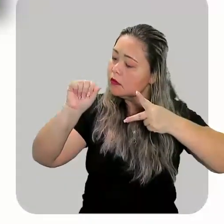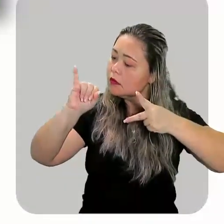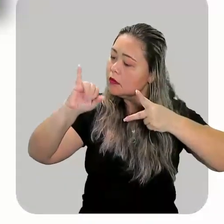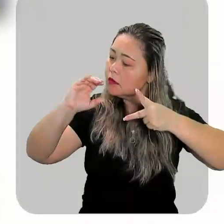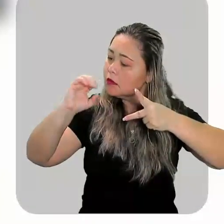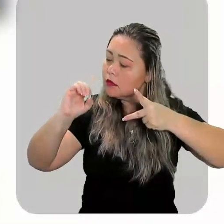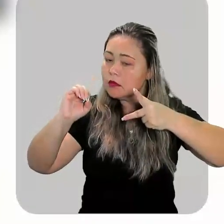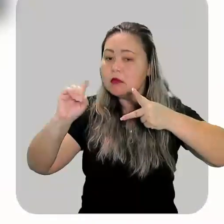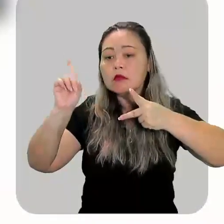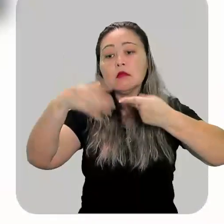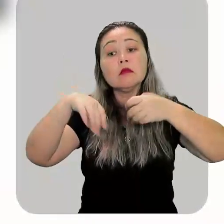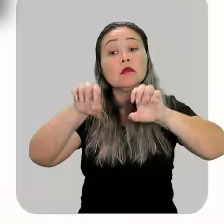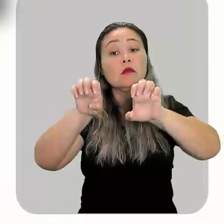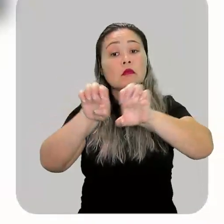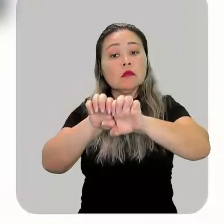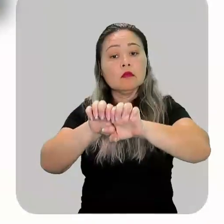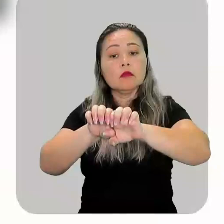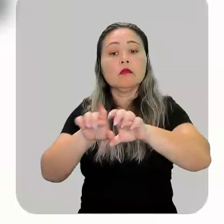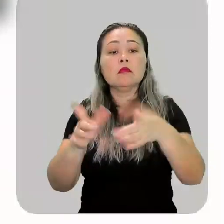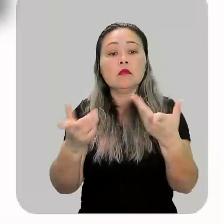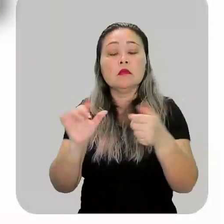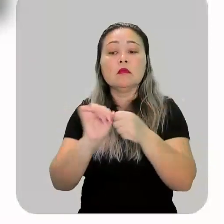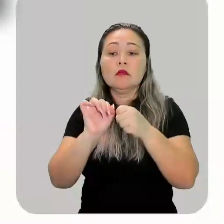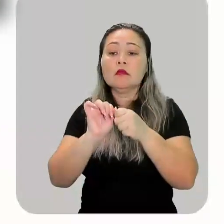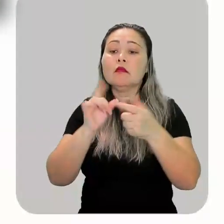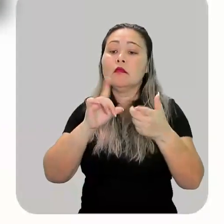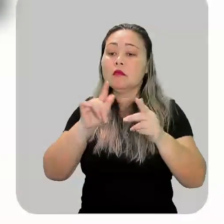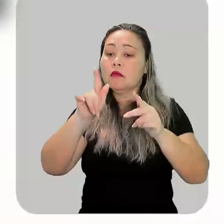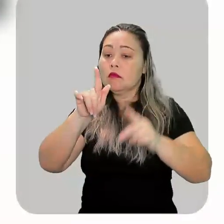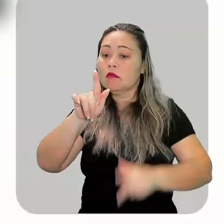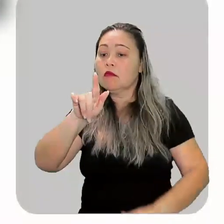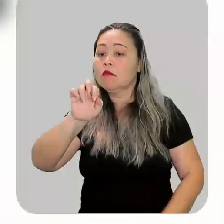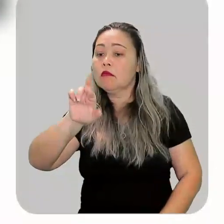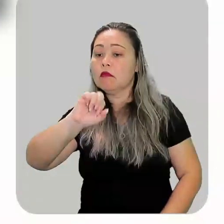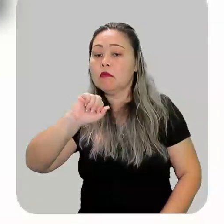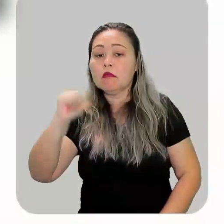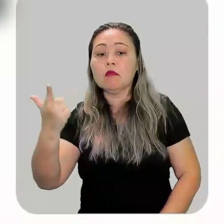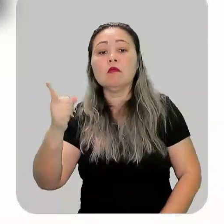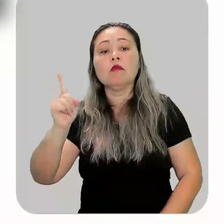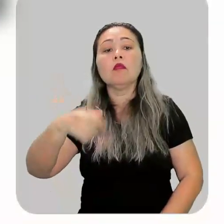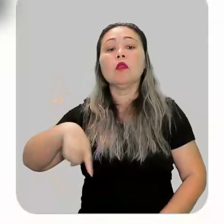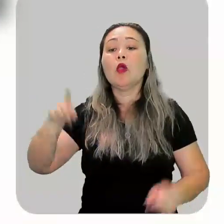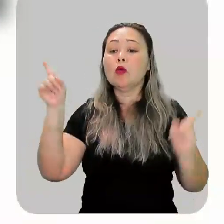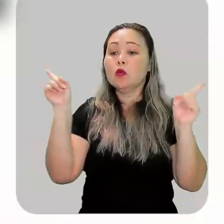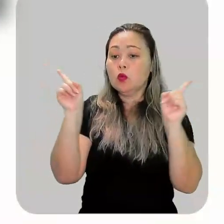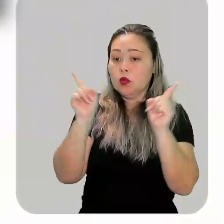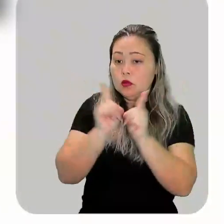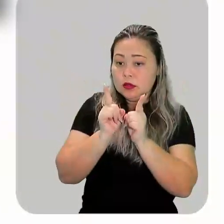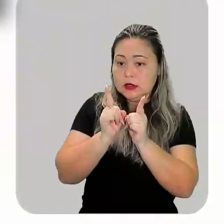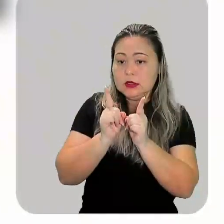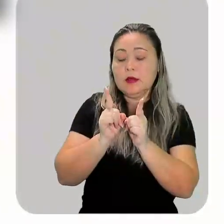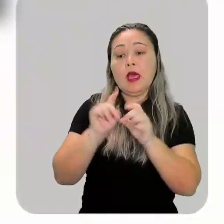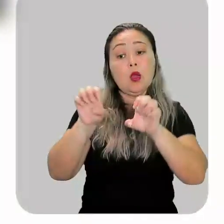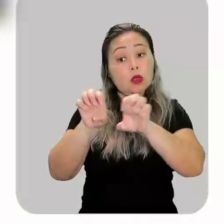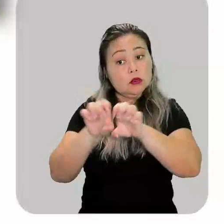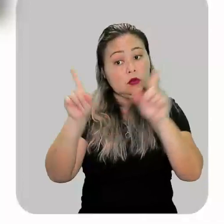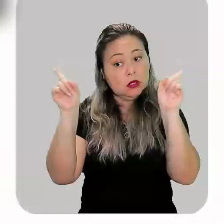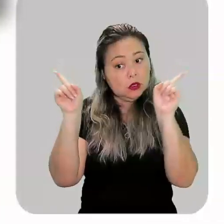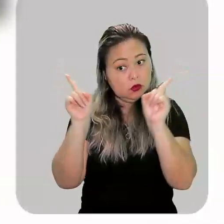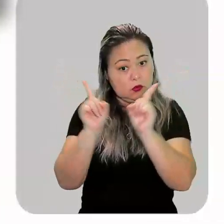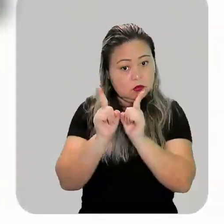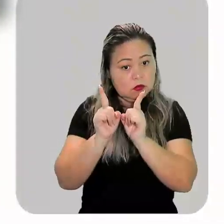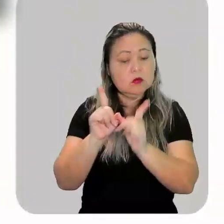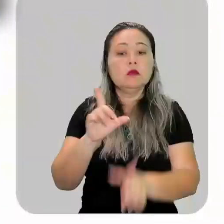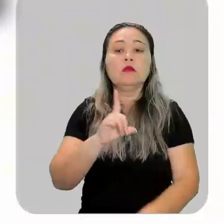equação. Na equação, a gente tem a geral e a reduzida, mas a gente fica usando mais a nossa reduzida, tá? E aqui a gente vai